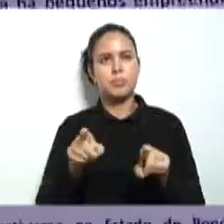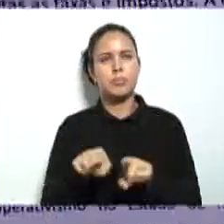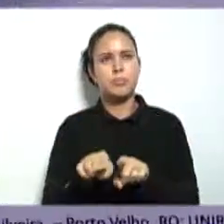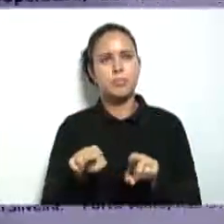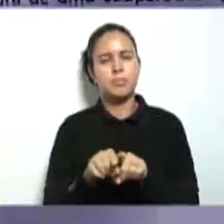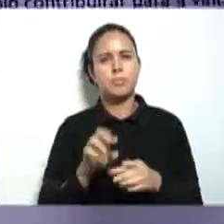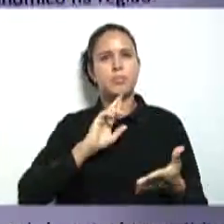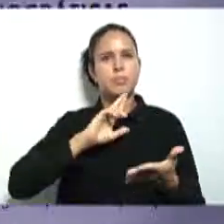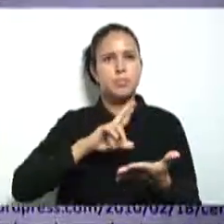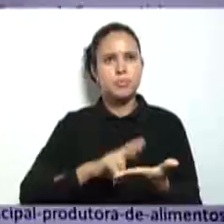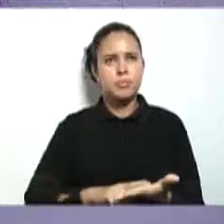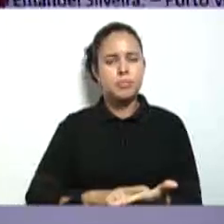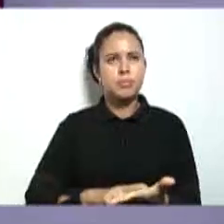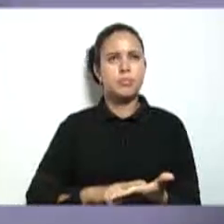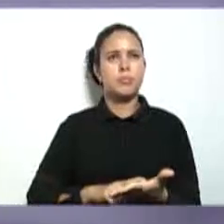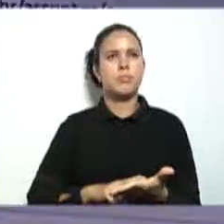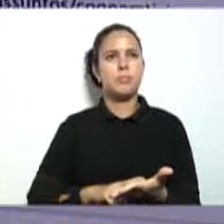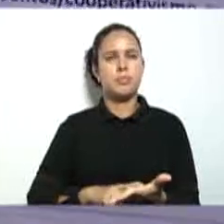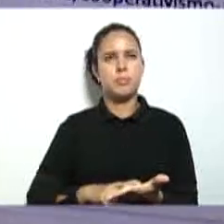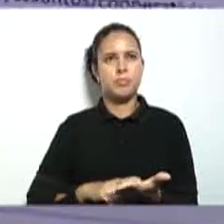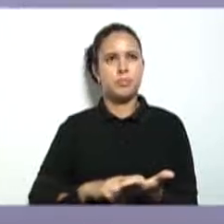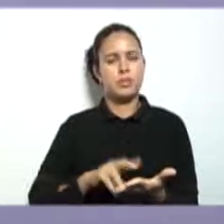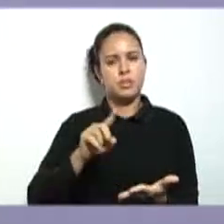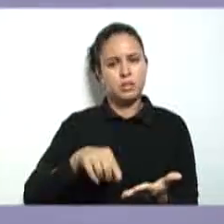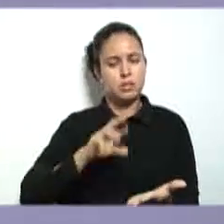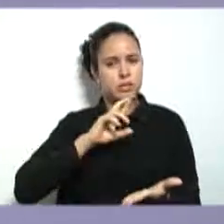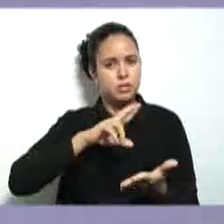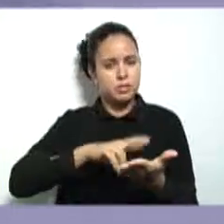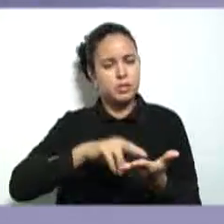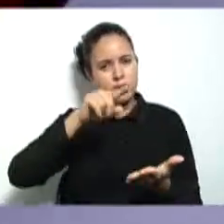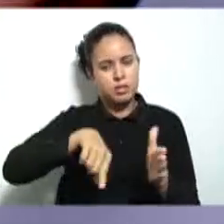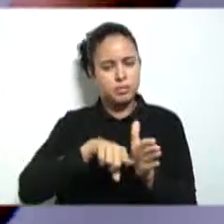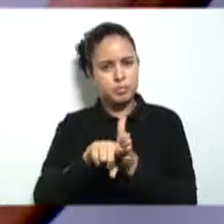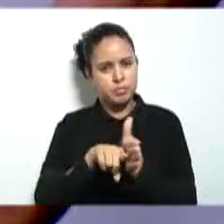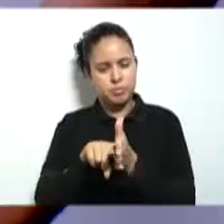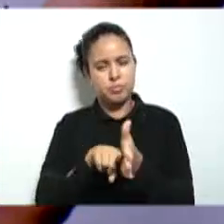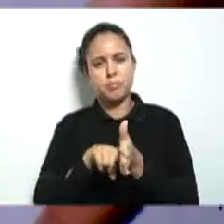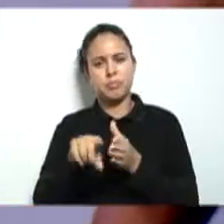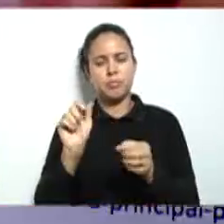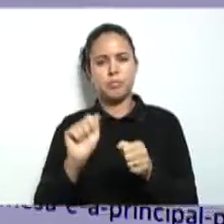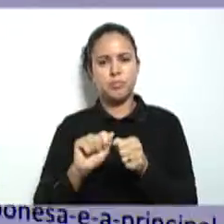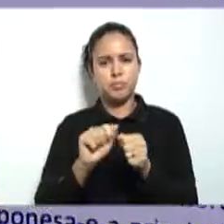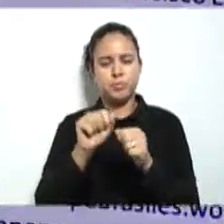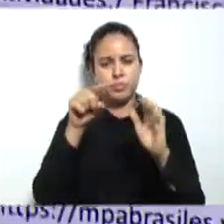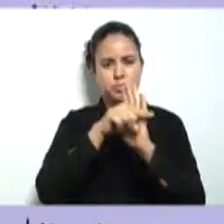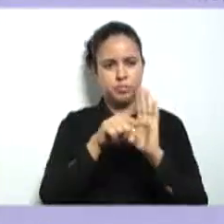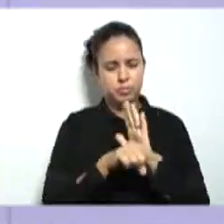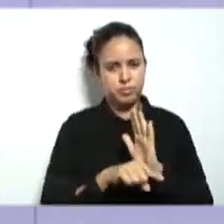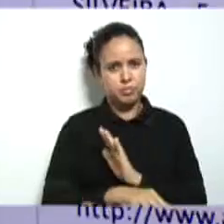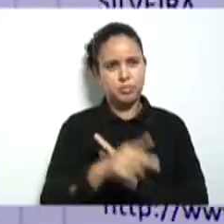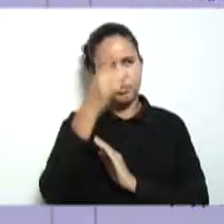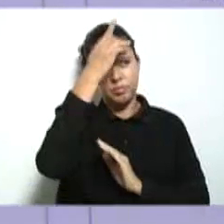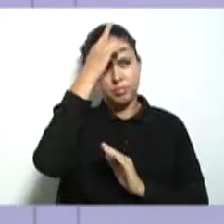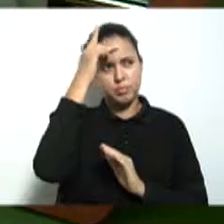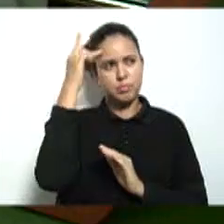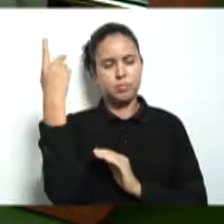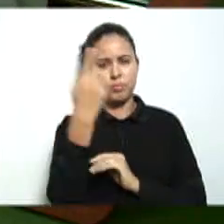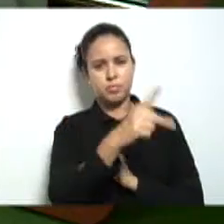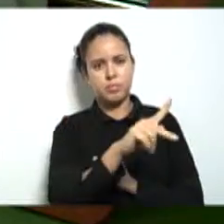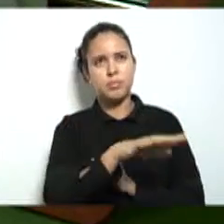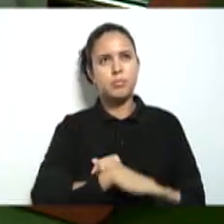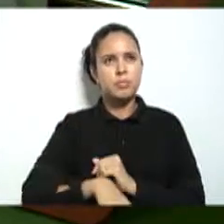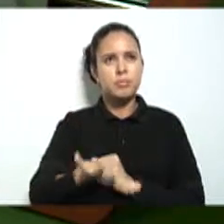os resultados. Esses resultados é da pesquisa que vai ser realizada perguntando para pessoas na sua região, no seu